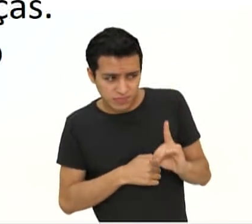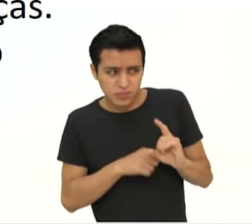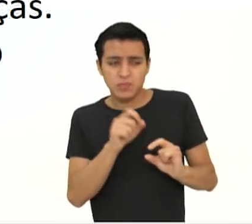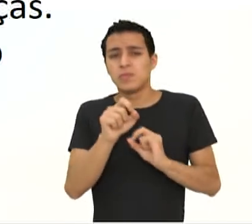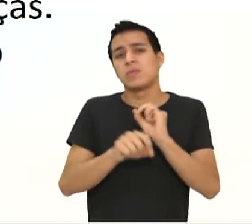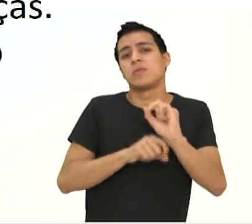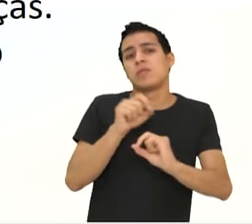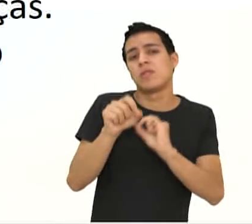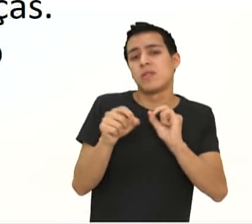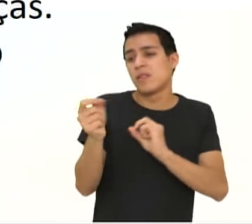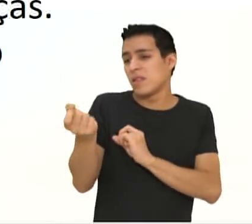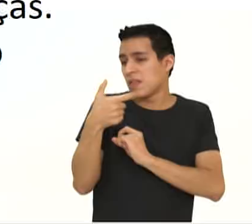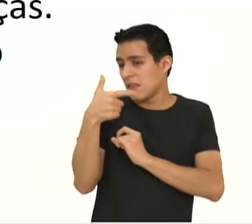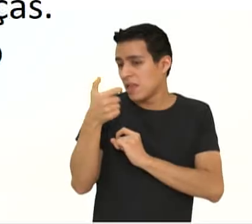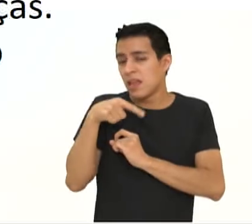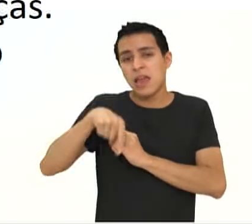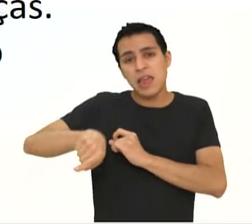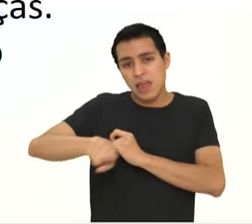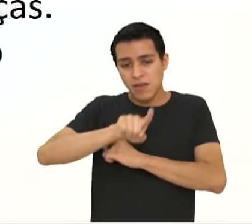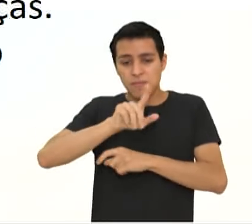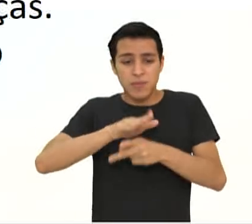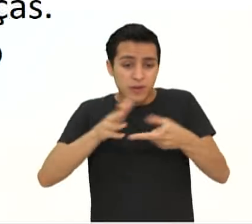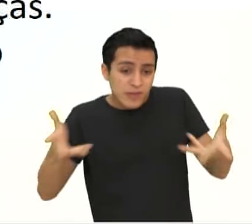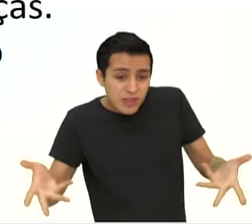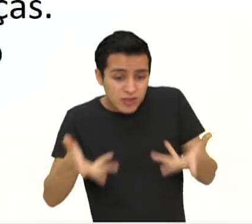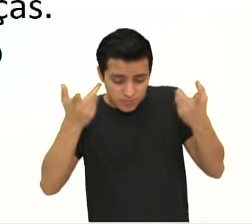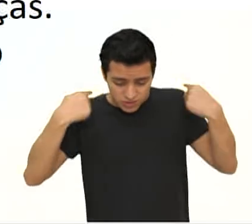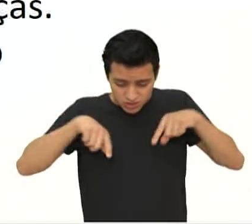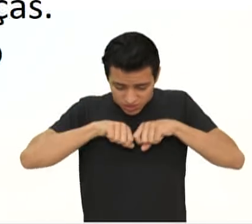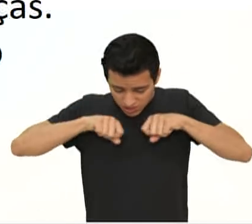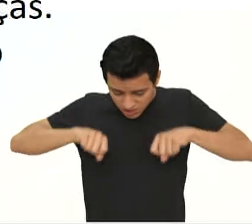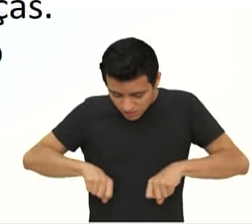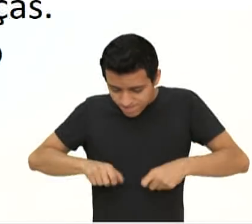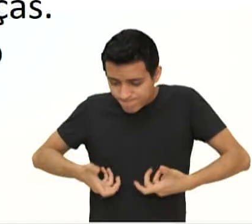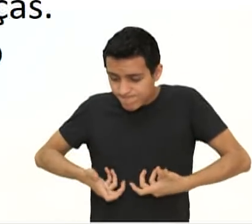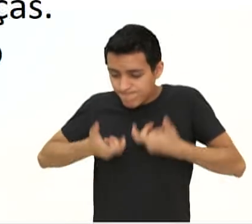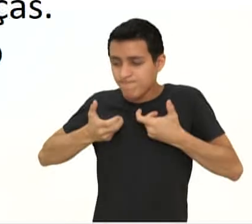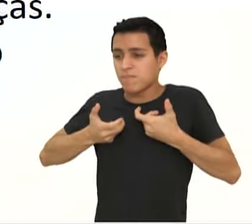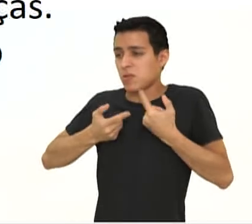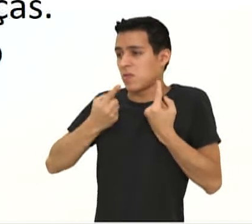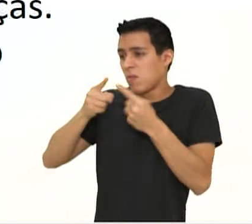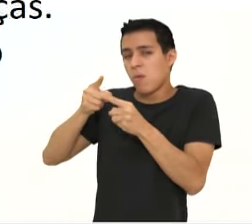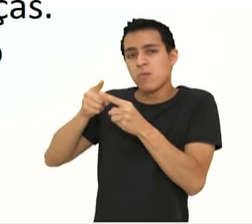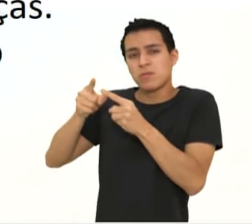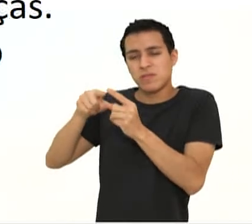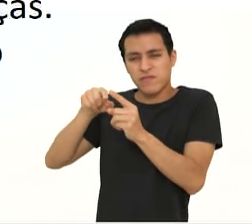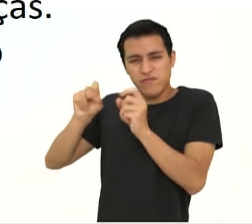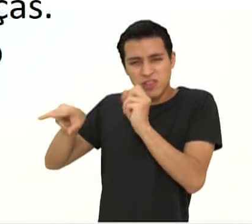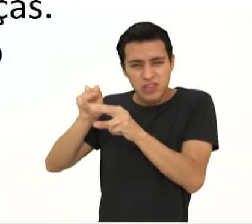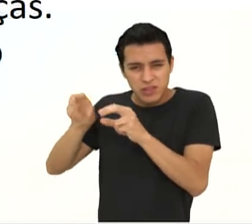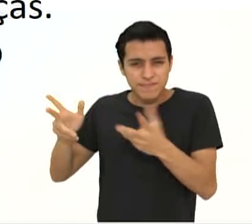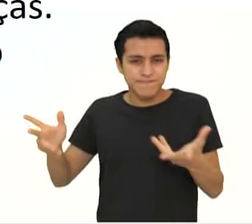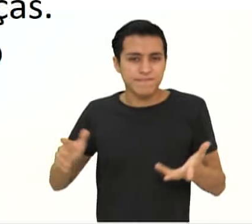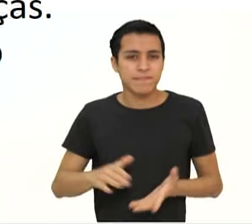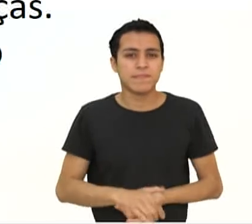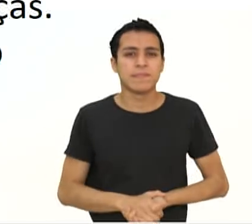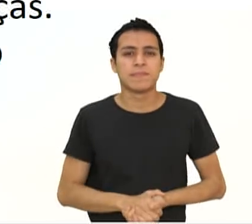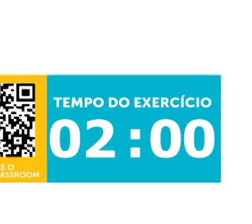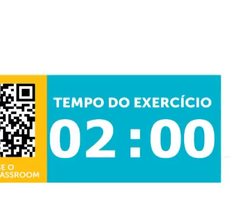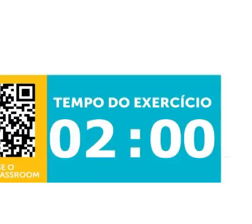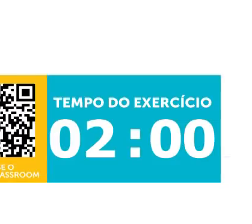D. Os antibióticos são remédios que estimulam o sistema imunológico a produzir anticorpos. Responda lá no caderno.